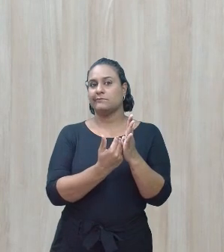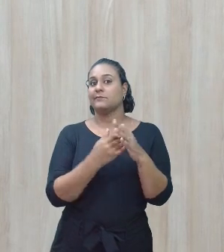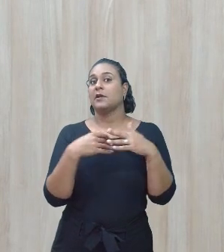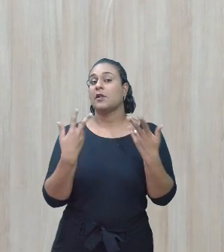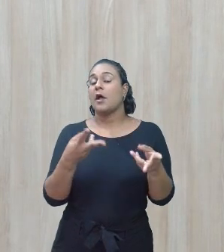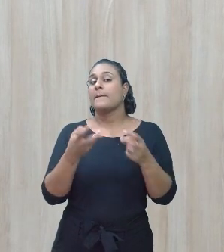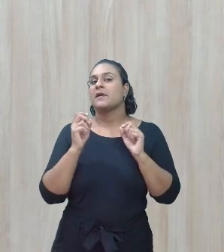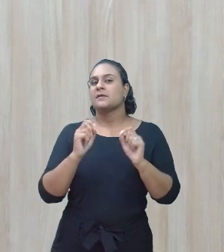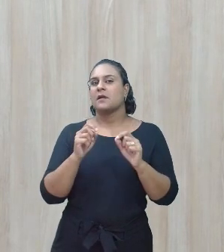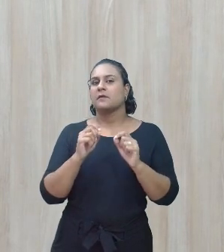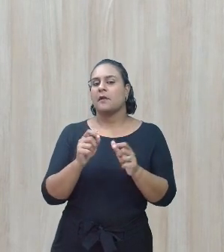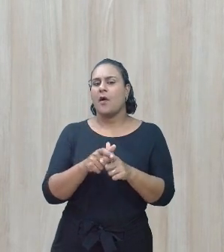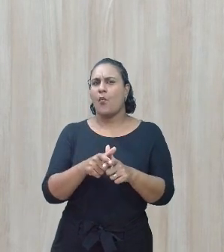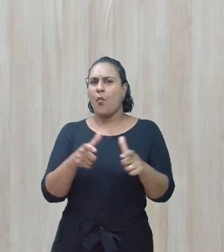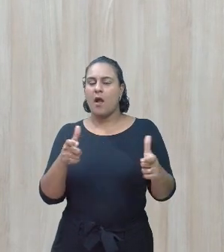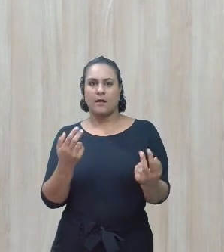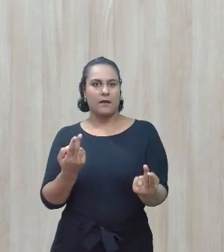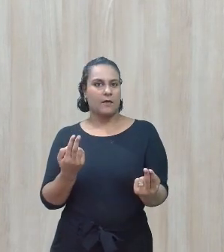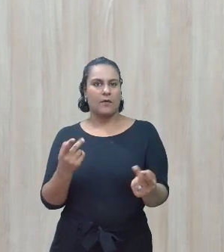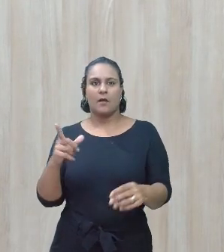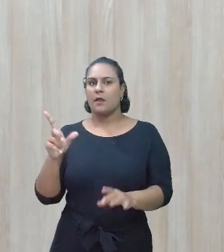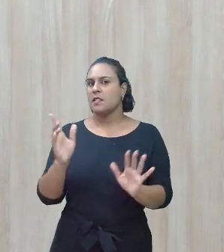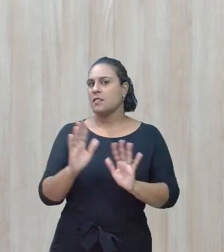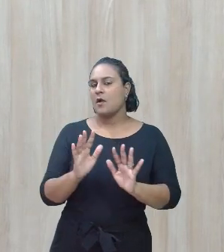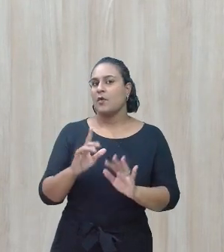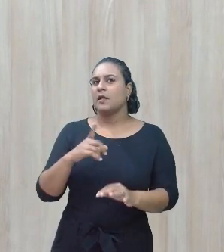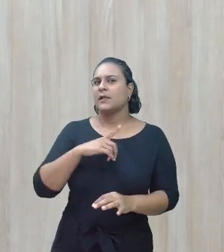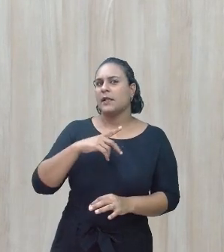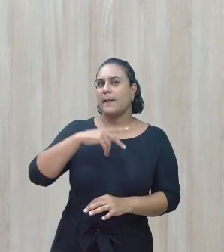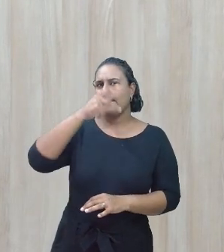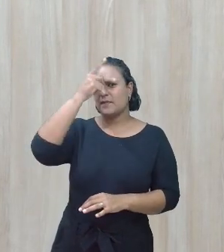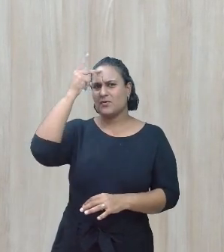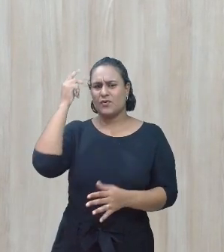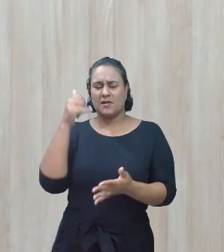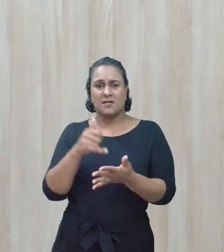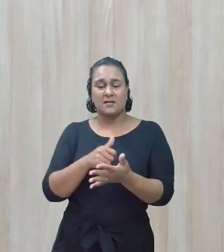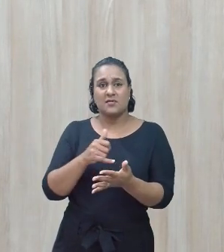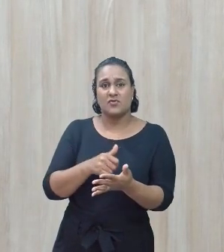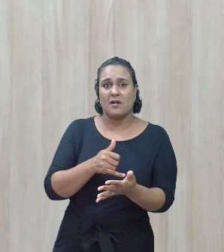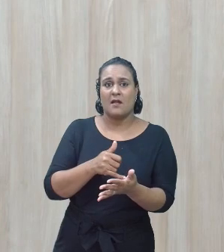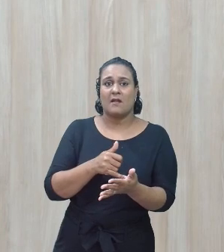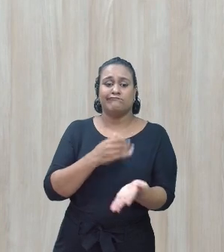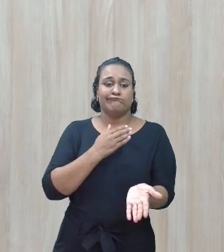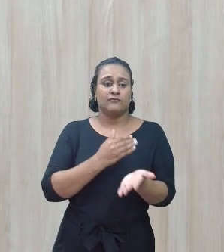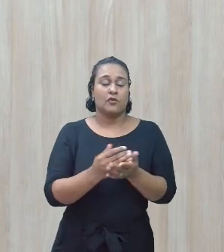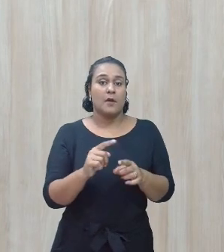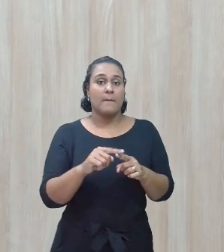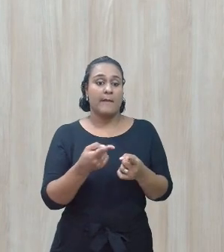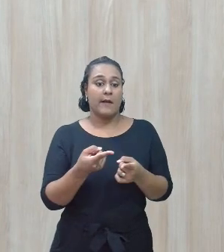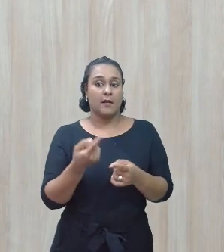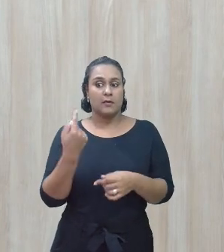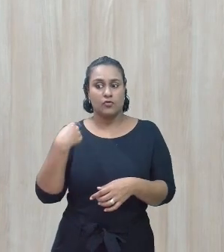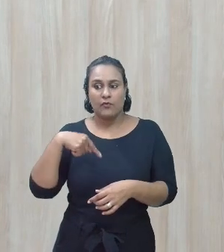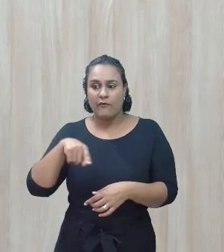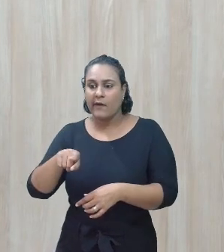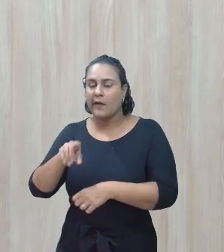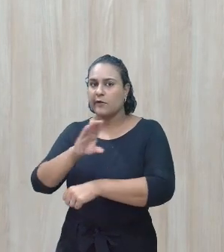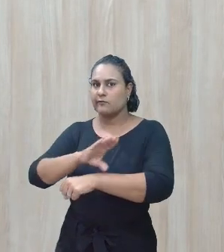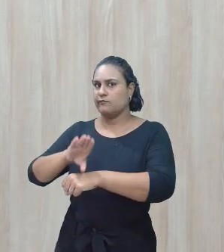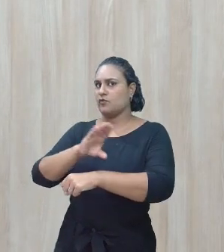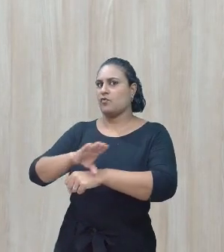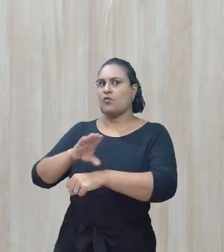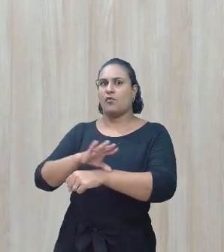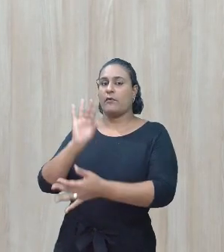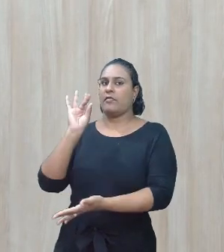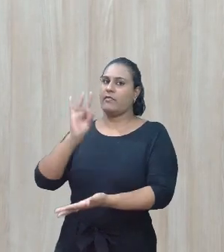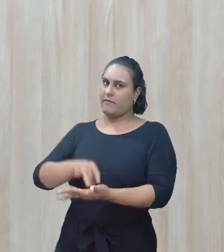essa quantidade não está sendo igual. Tem muita gente que se inscreve no começo, mas que não vai, de fato, cursar, que não vai fazer o curso que